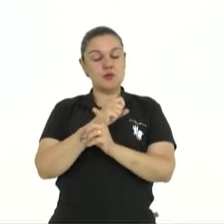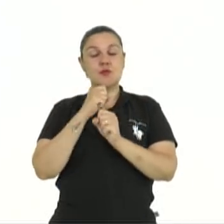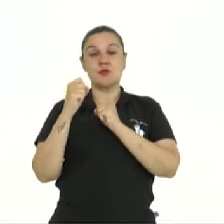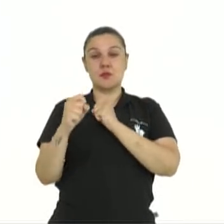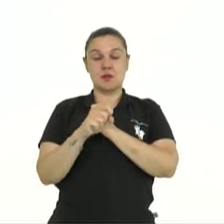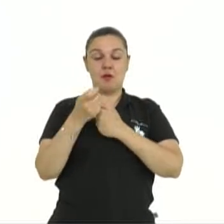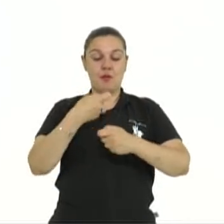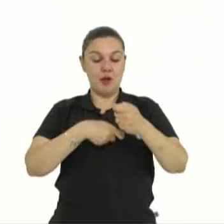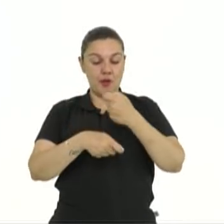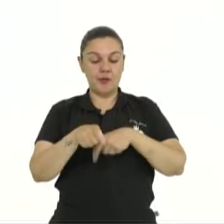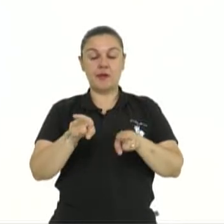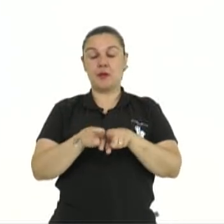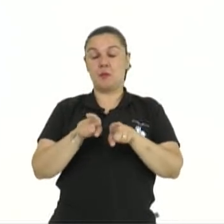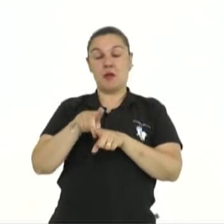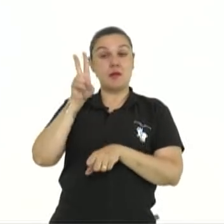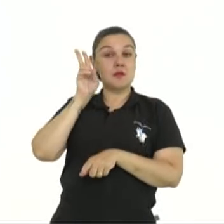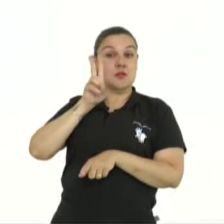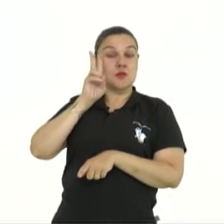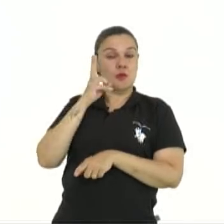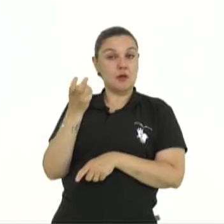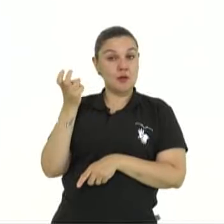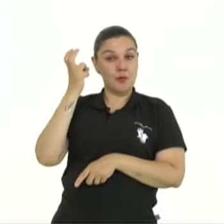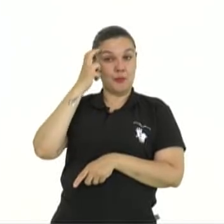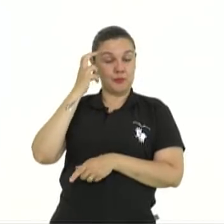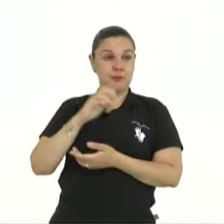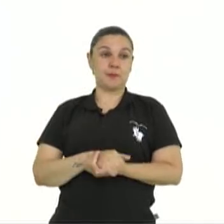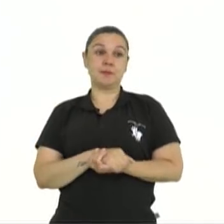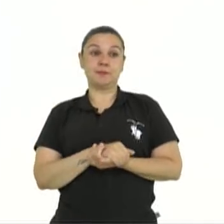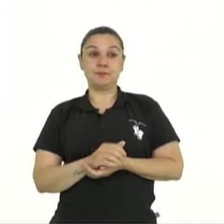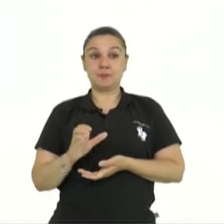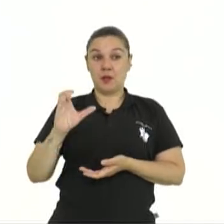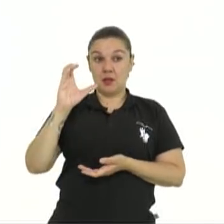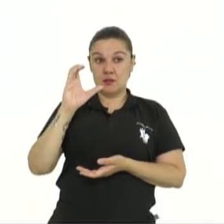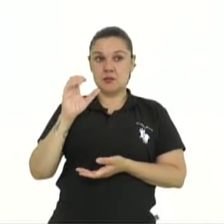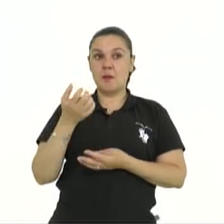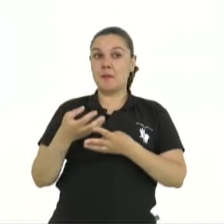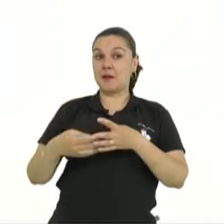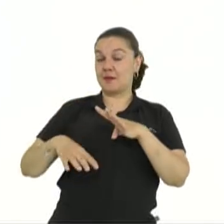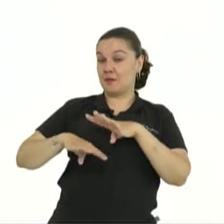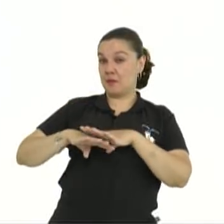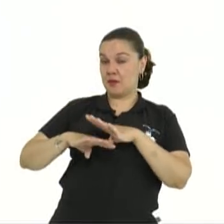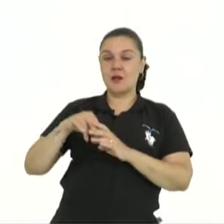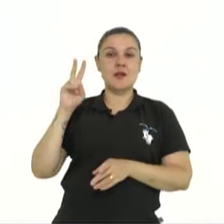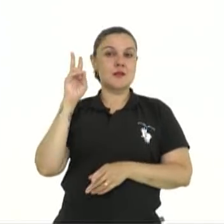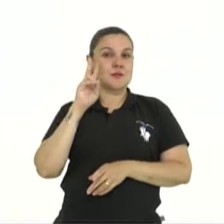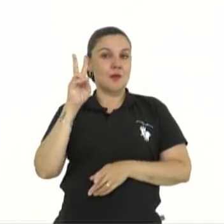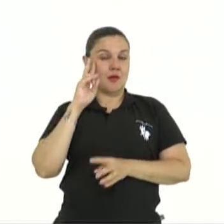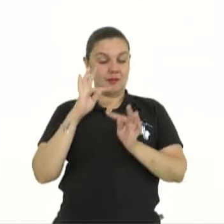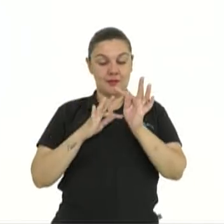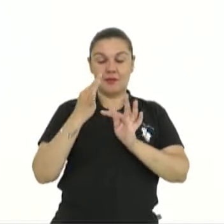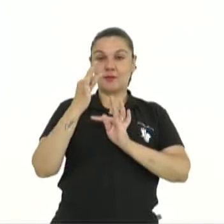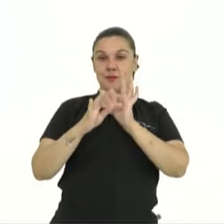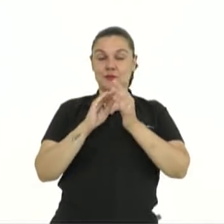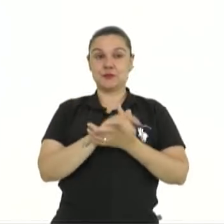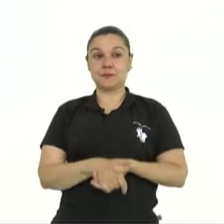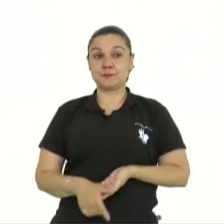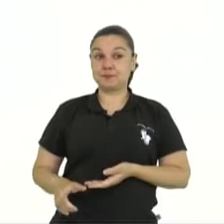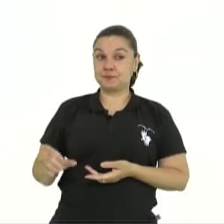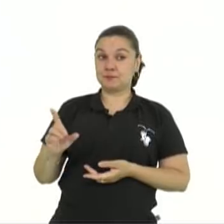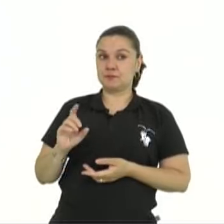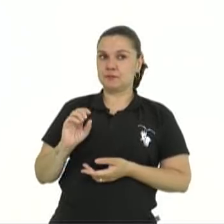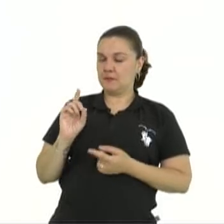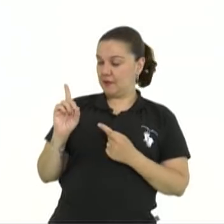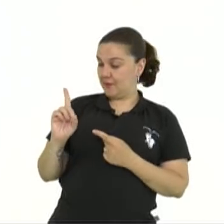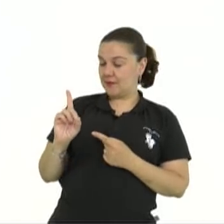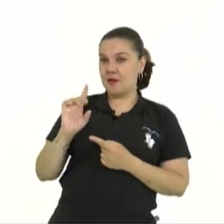social, econômica, histórica e cultural. C. Envolve a matemática, história e tecnologia.